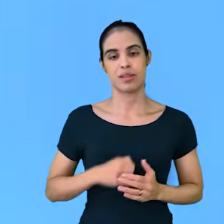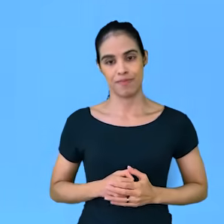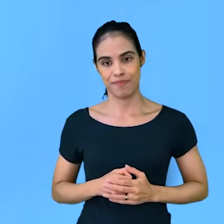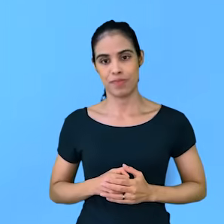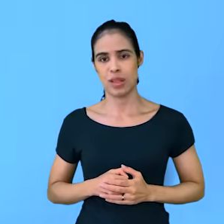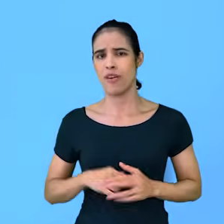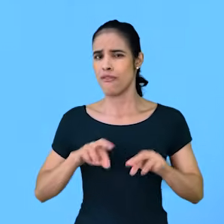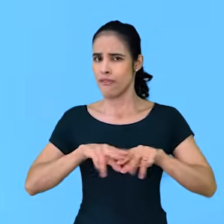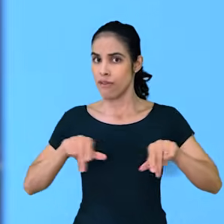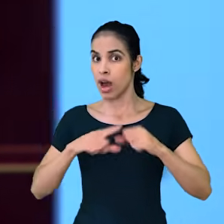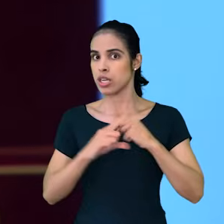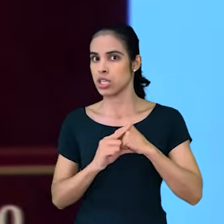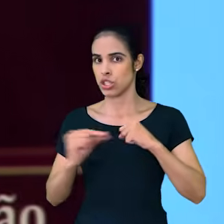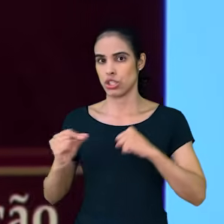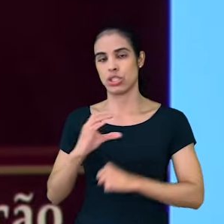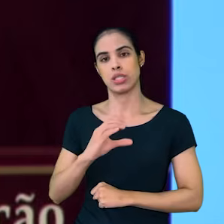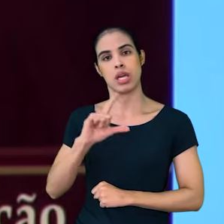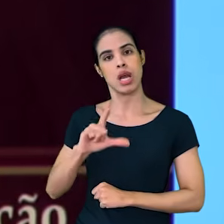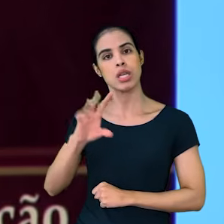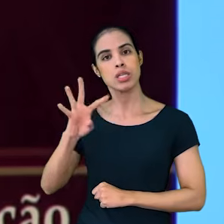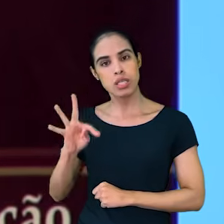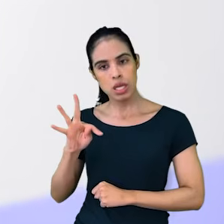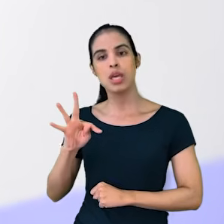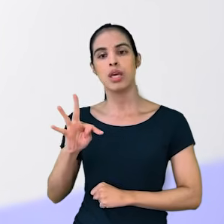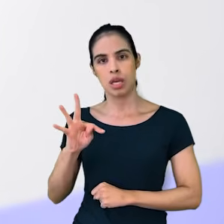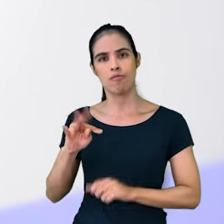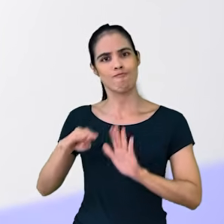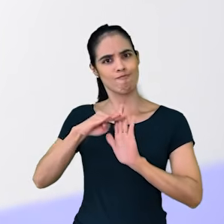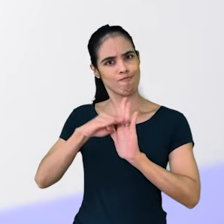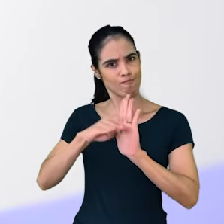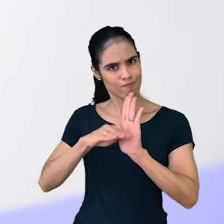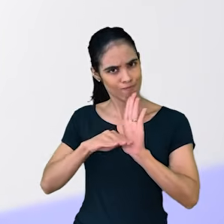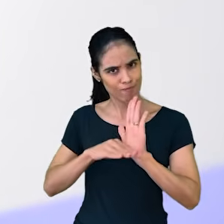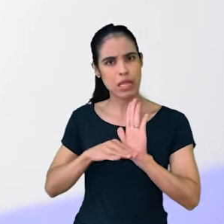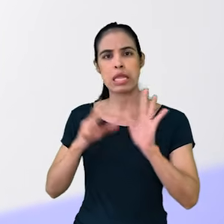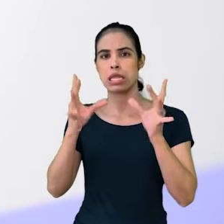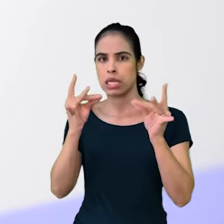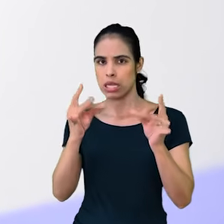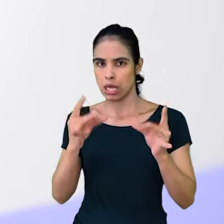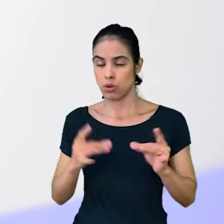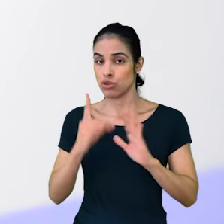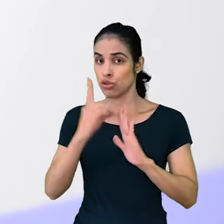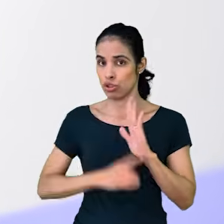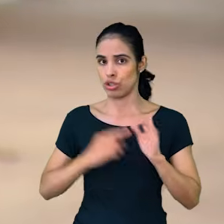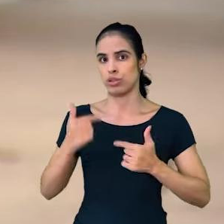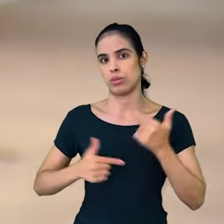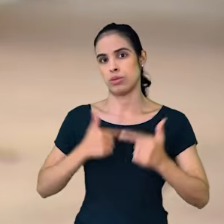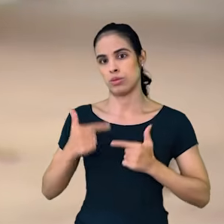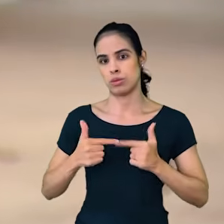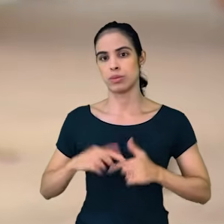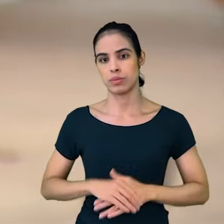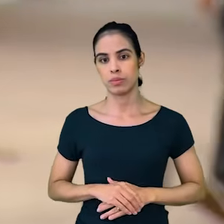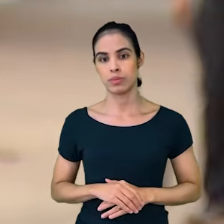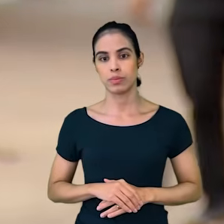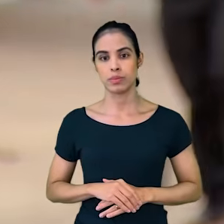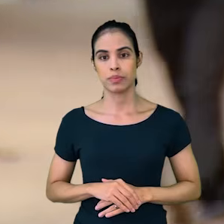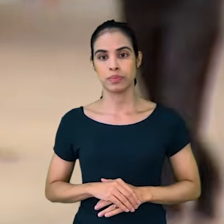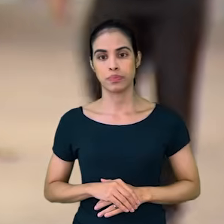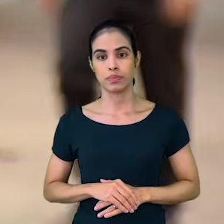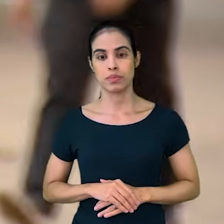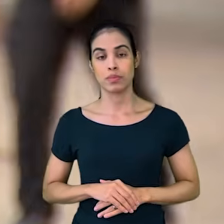férias está em vários artigos da CLT, que unificou e ampliou os direitos trabalhistas.